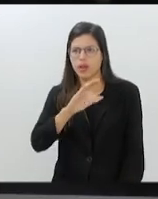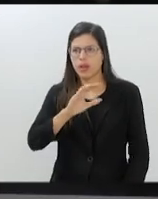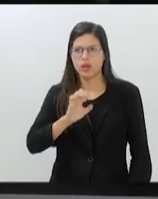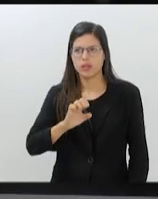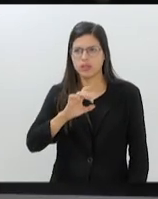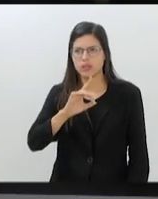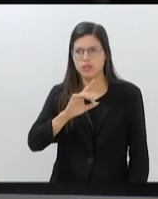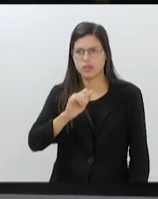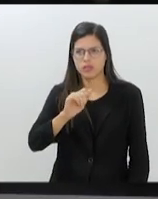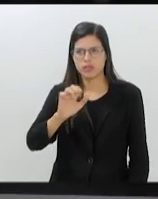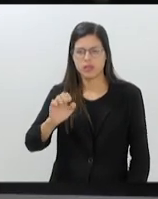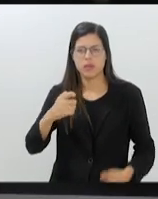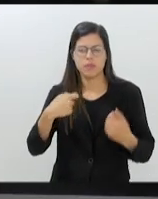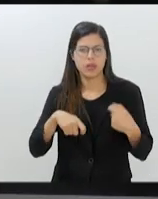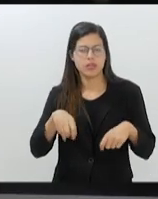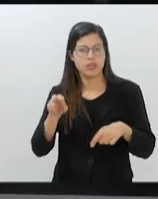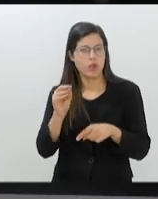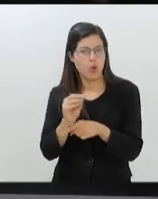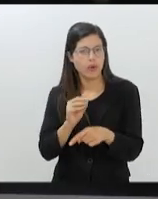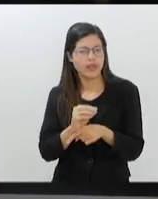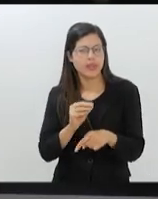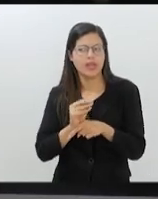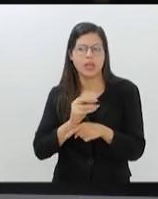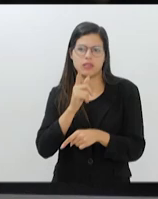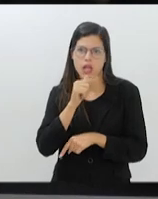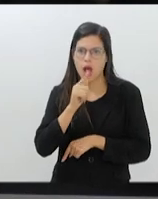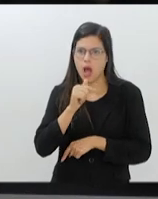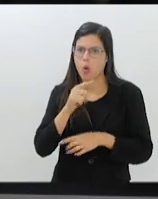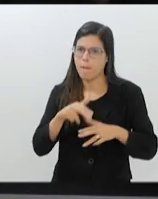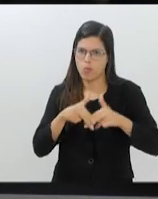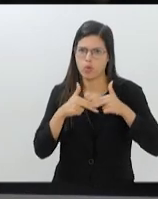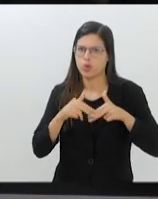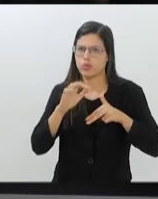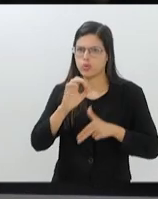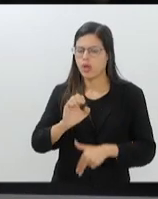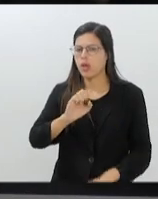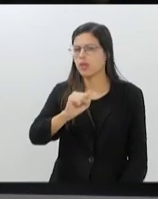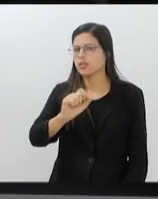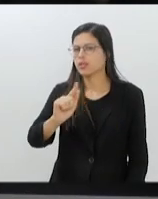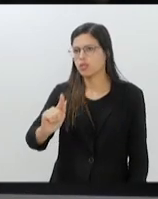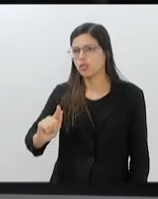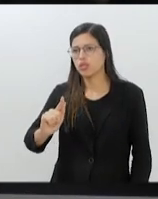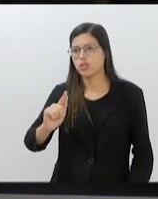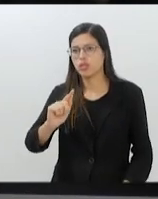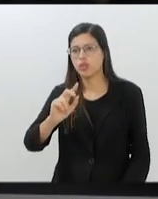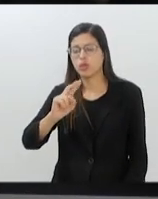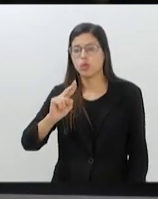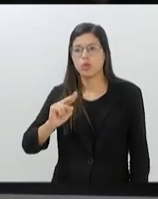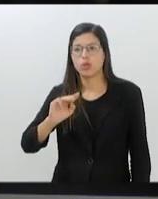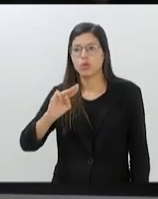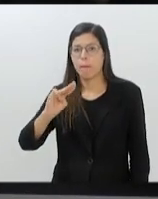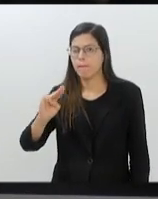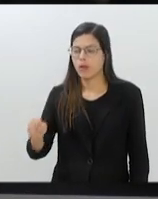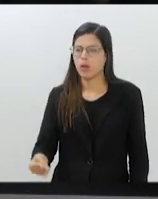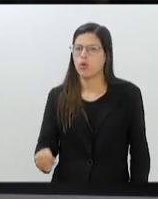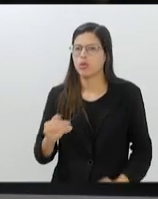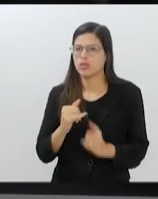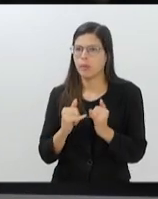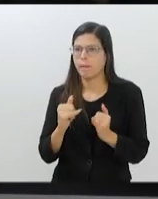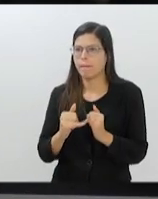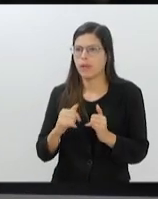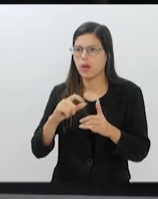questão do SG a cedai hoje a cedai hoje produz 25 milhões e me de mudas de Mata